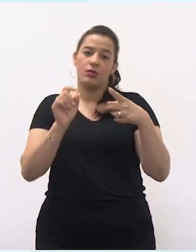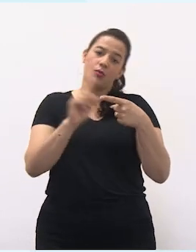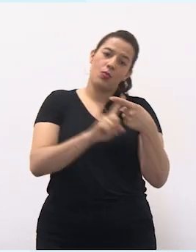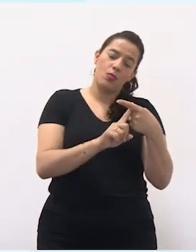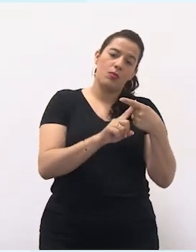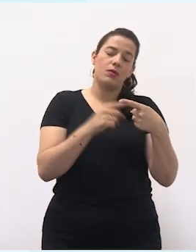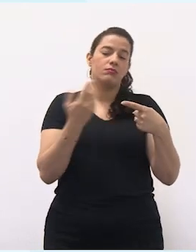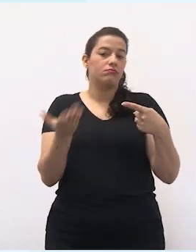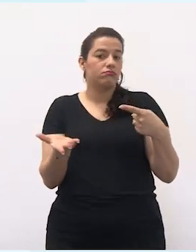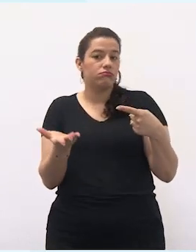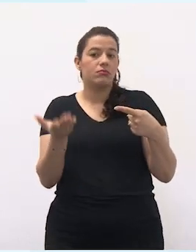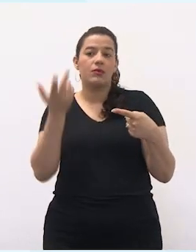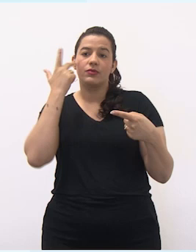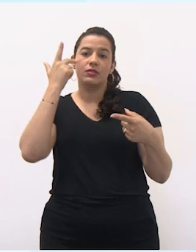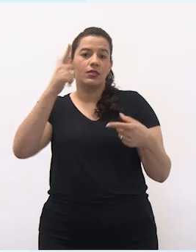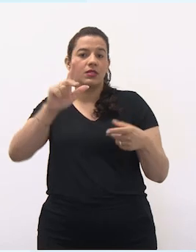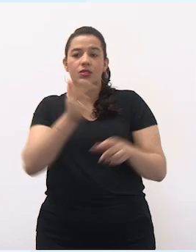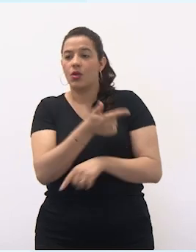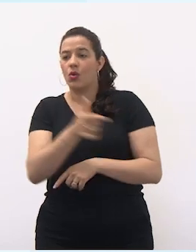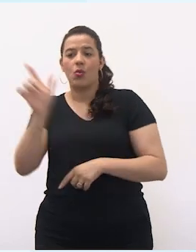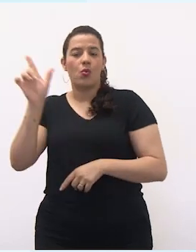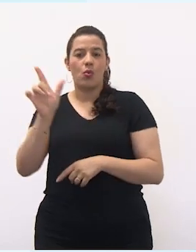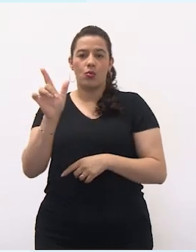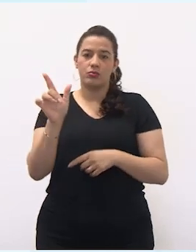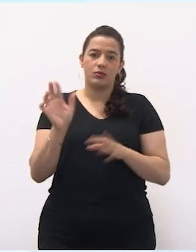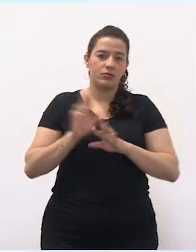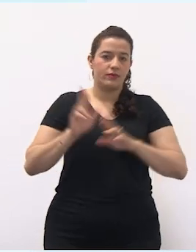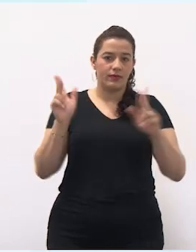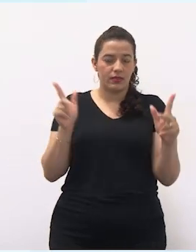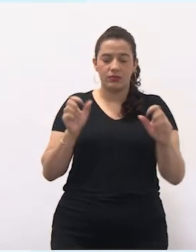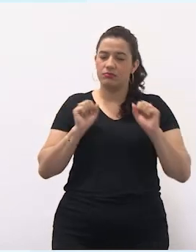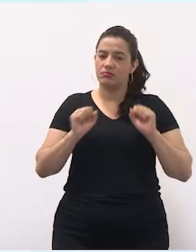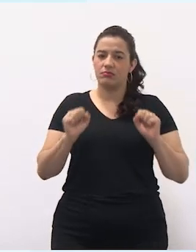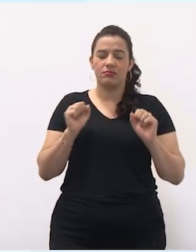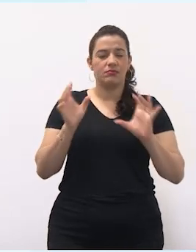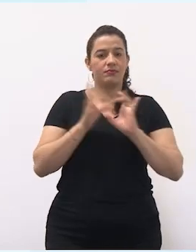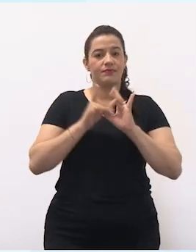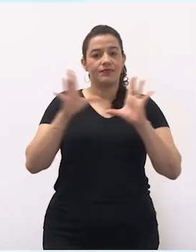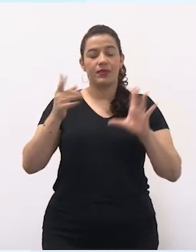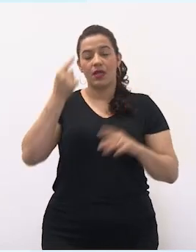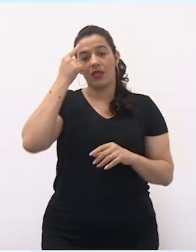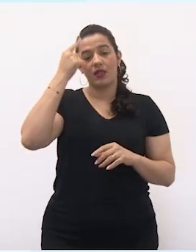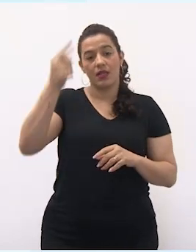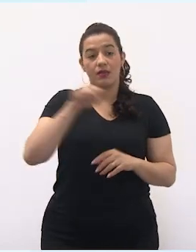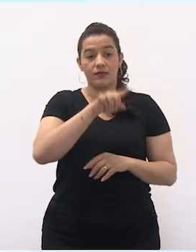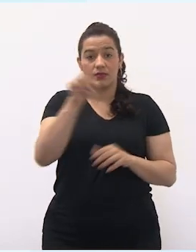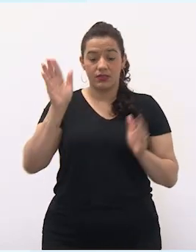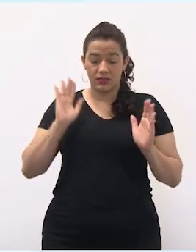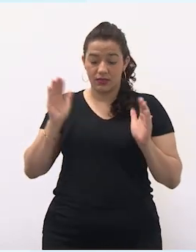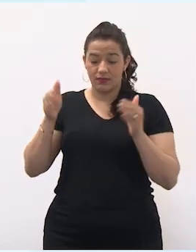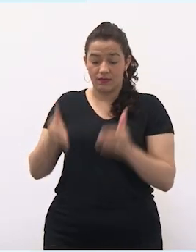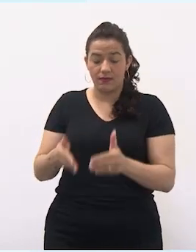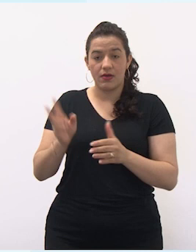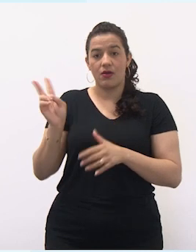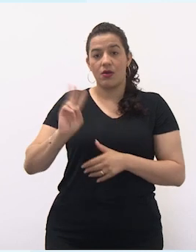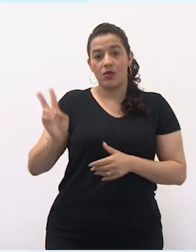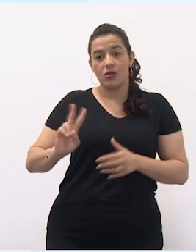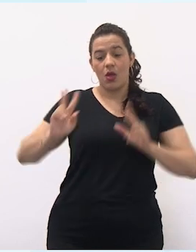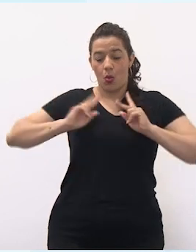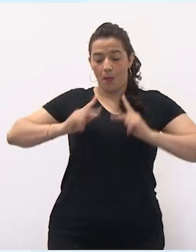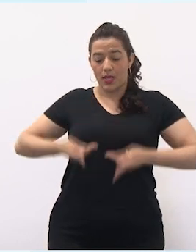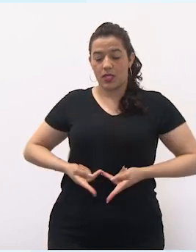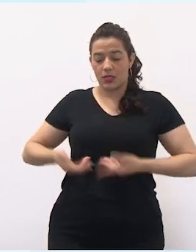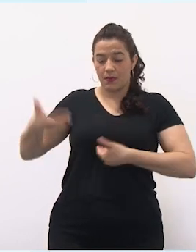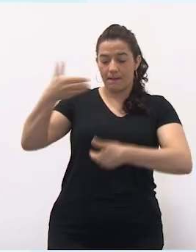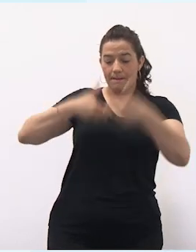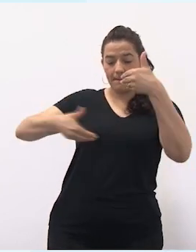uma, podem decidir fazer uma outra externa diferente. A ideia é que seja focada na valorização, na humanização